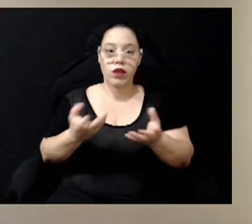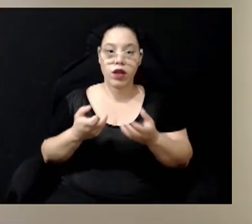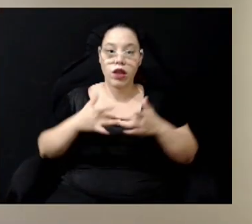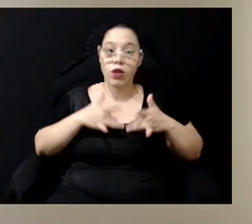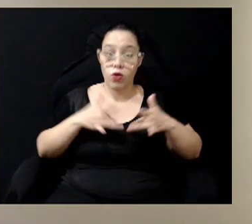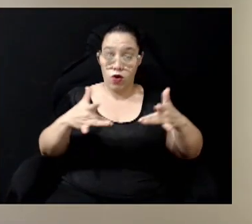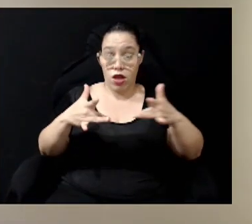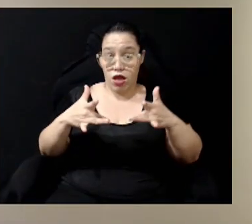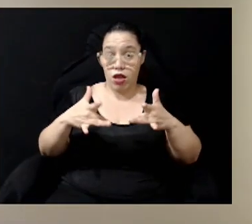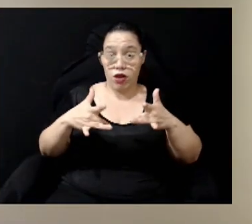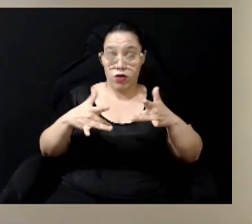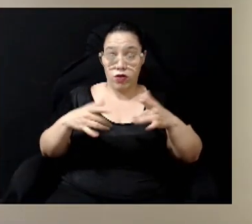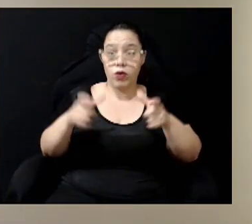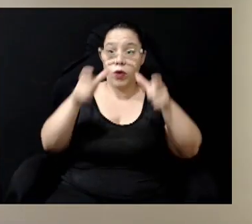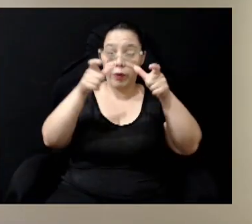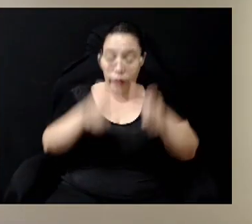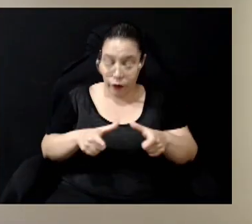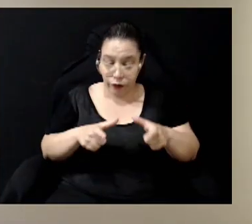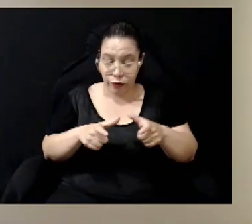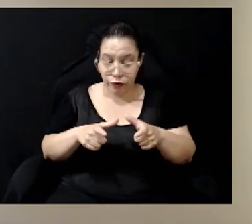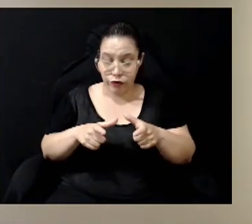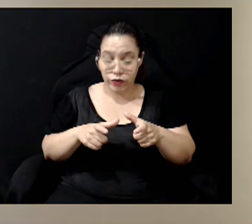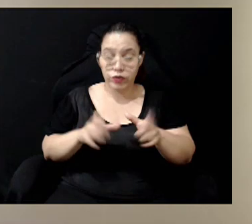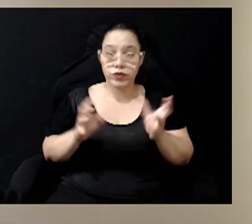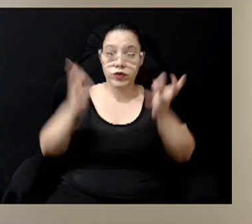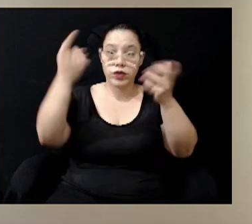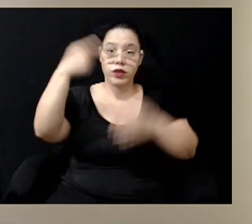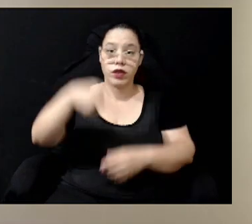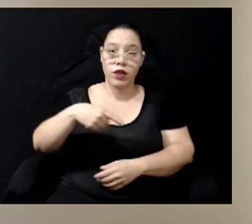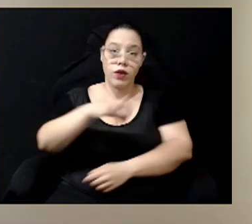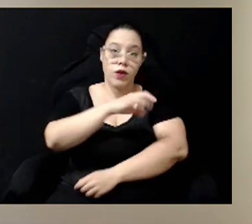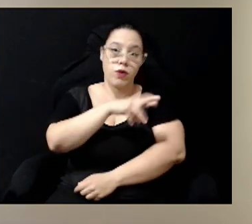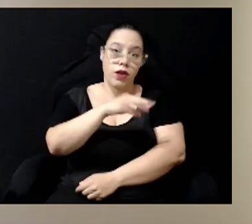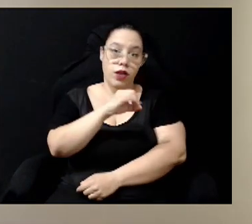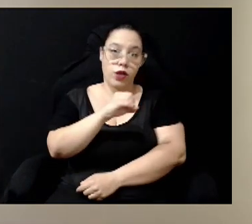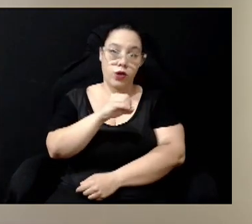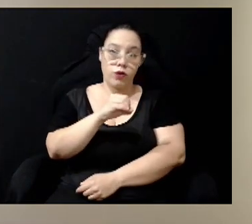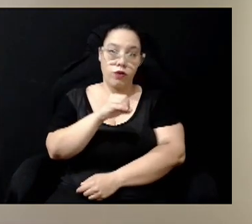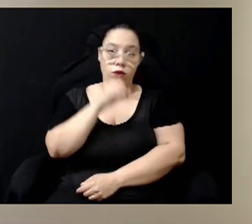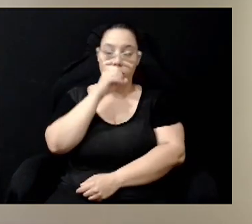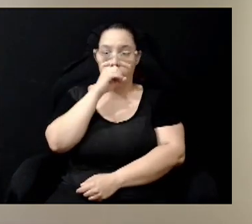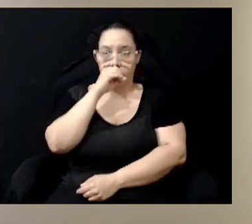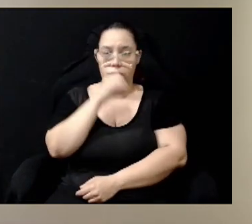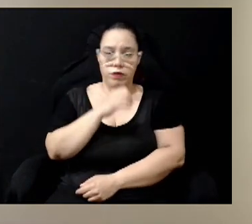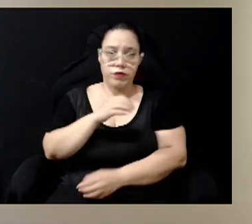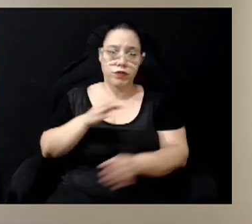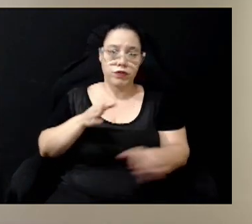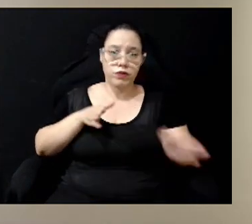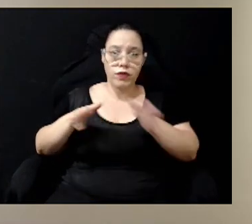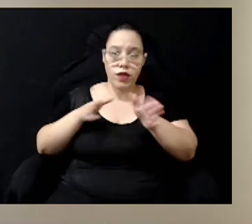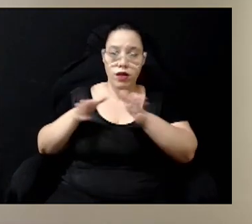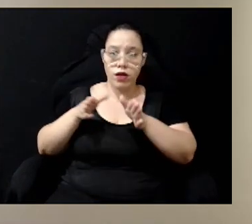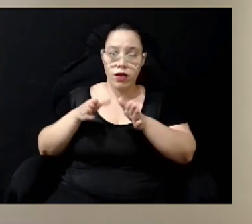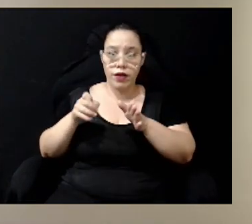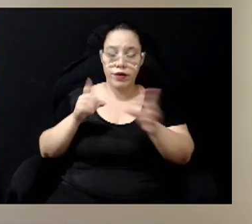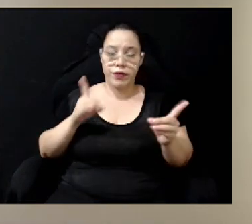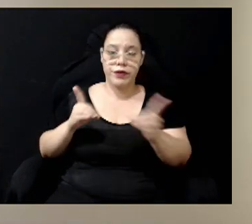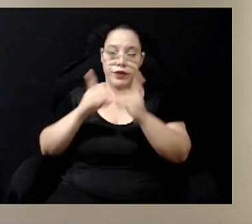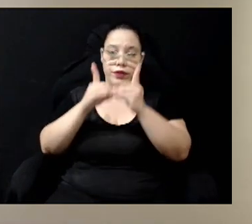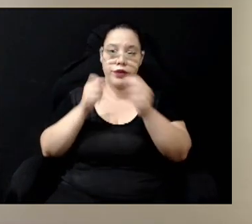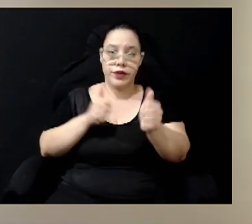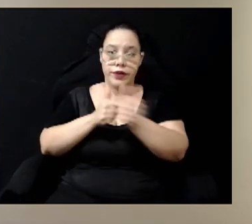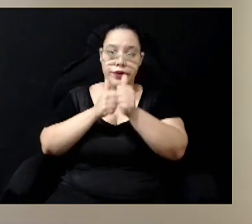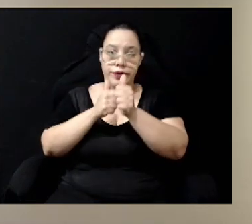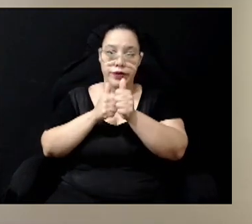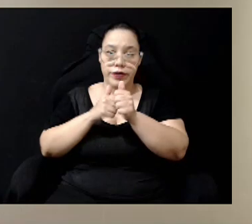ponto de arrecadação da campanha fica aqui no Paço Municipal de Campinas, ao lado da recepção, próxima aos elevadores